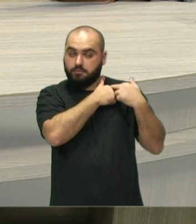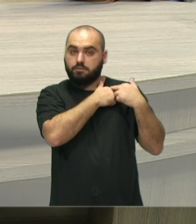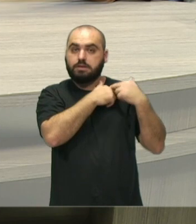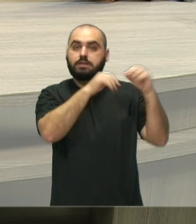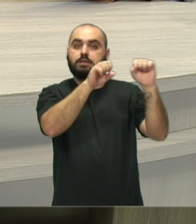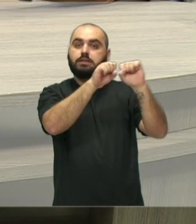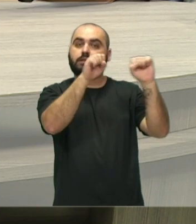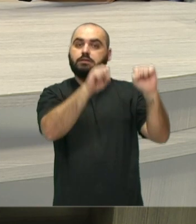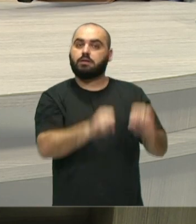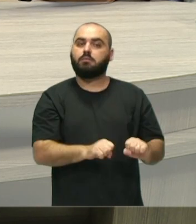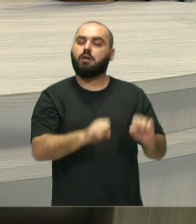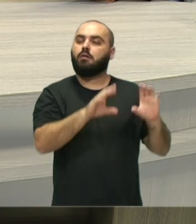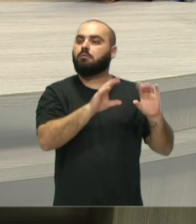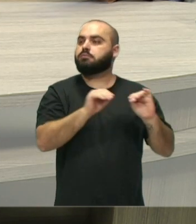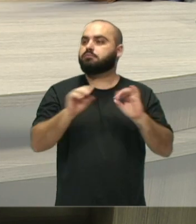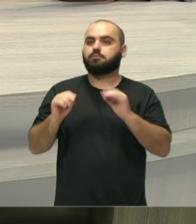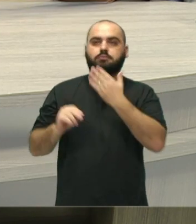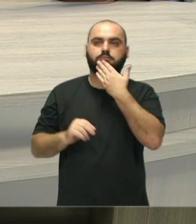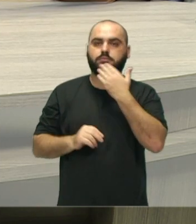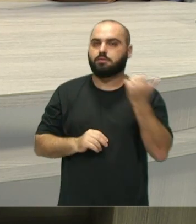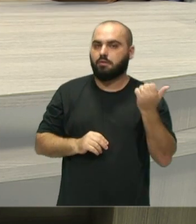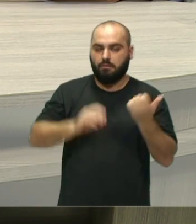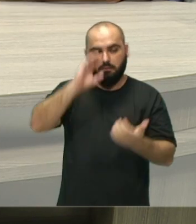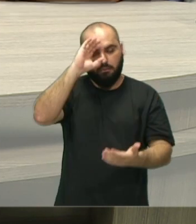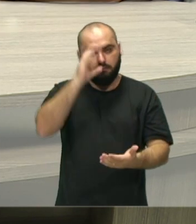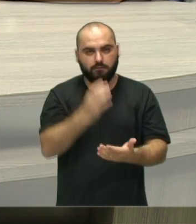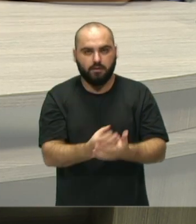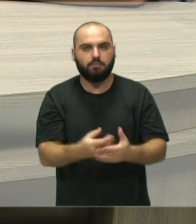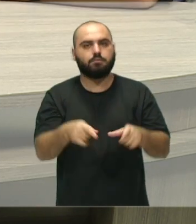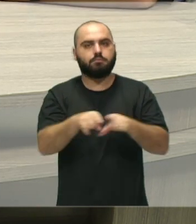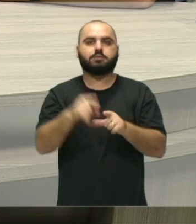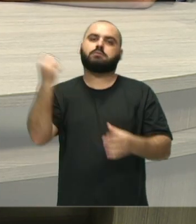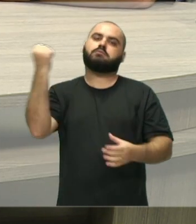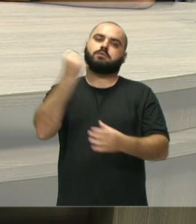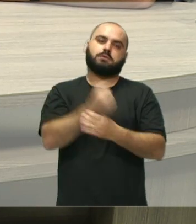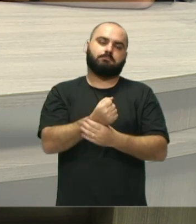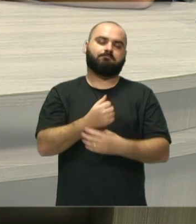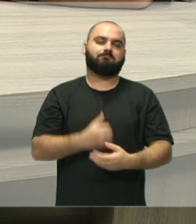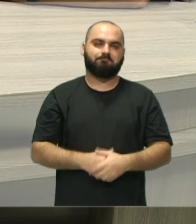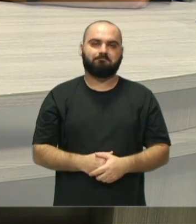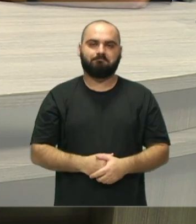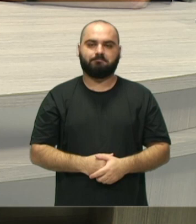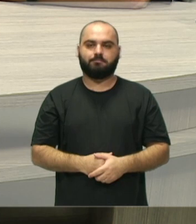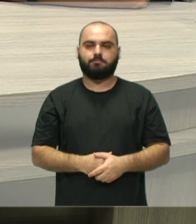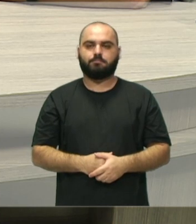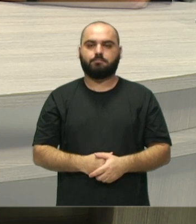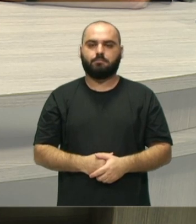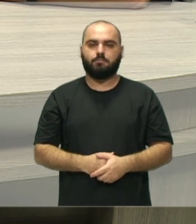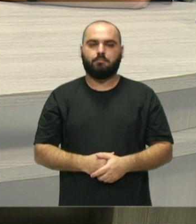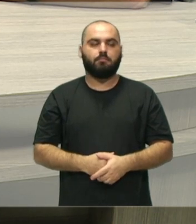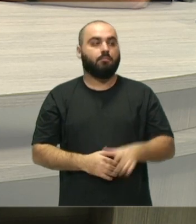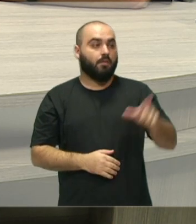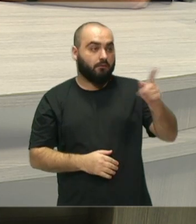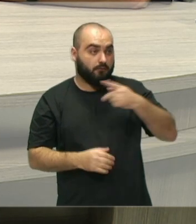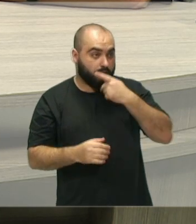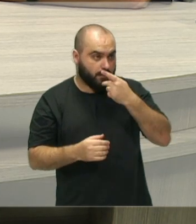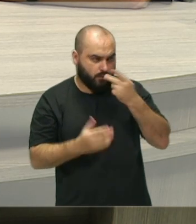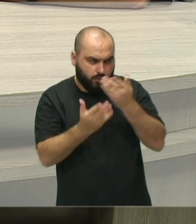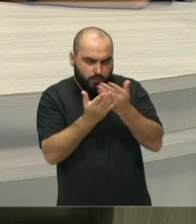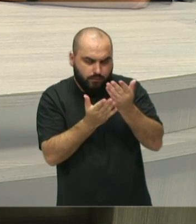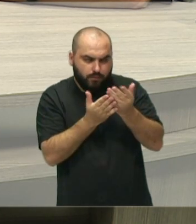um sistema que seja confortável, confiável e sustentável. E você começou falando da